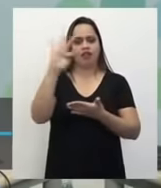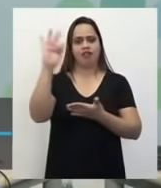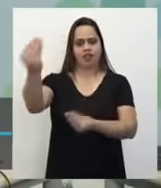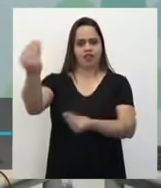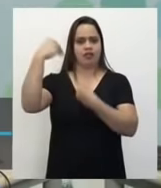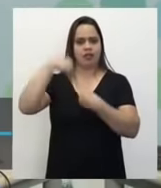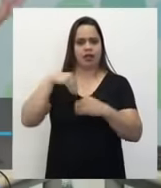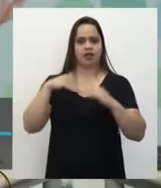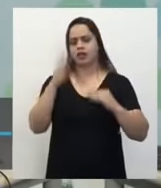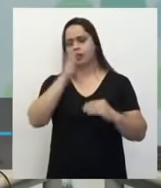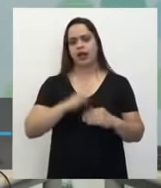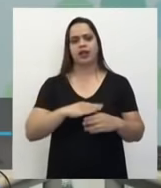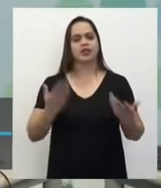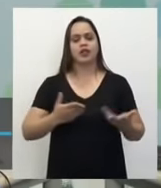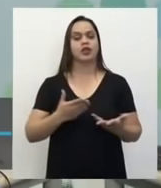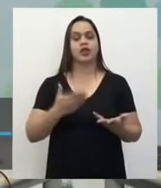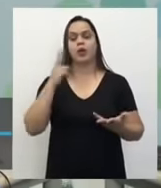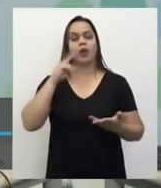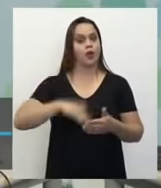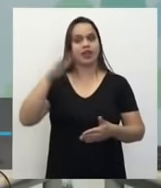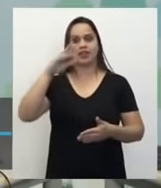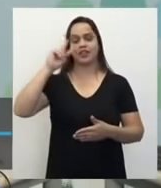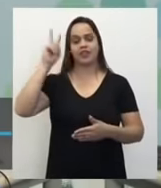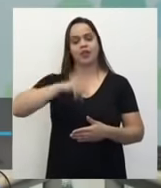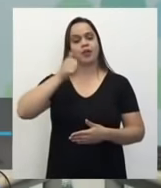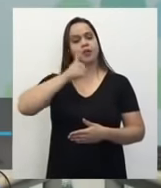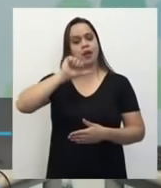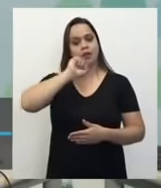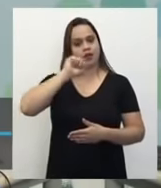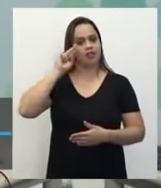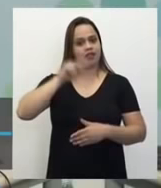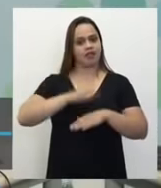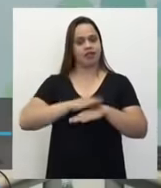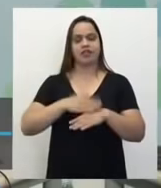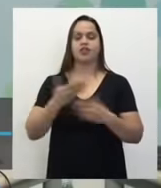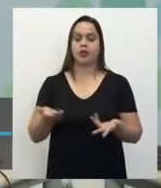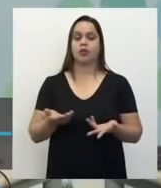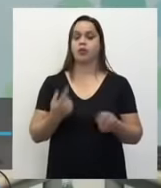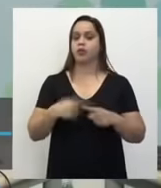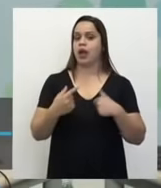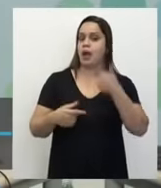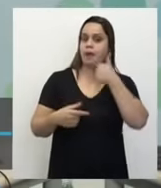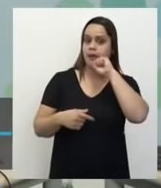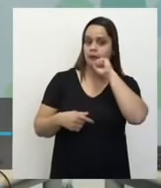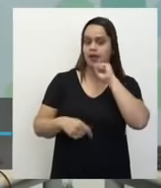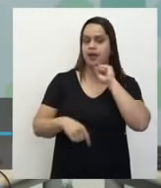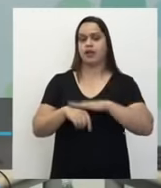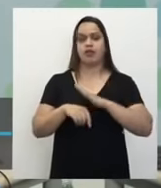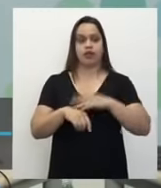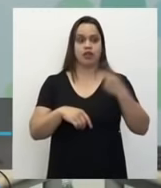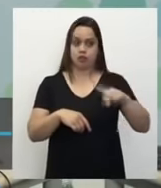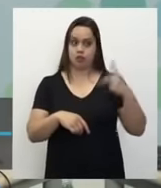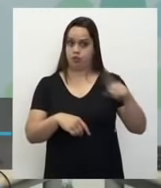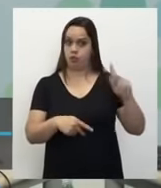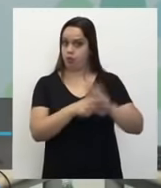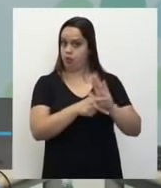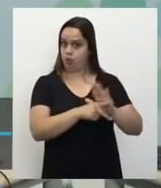cresci no meio desse turbilhão de coisas. E a minha mãe, inclusive, ela chegou a fazer, não apenas, né, as coleções dela